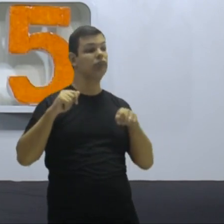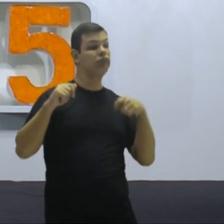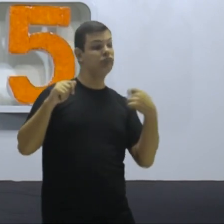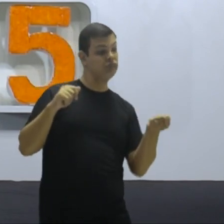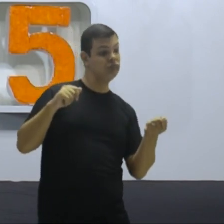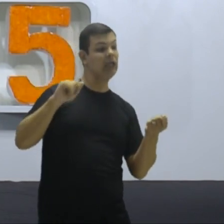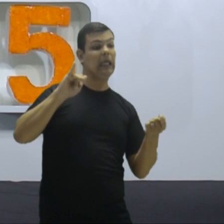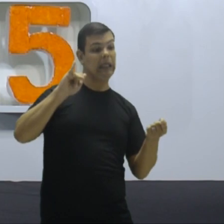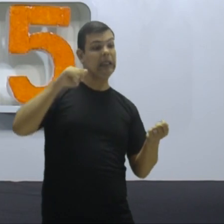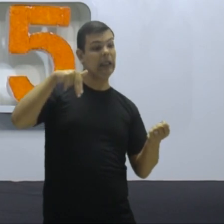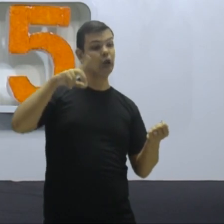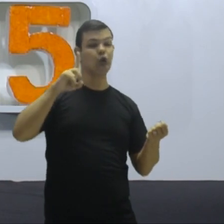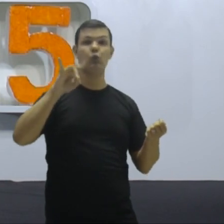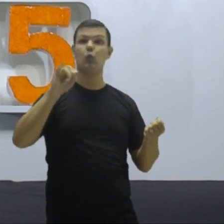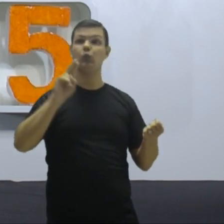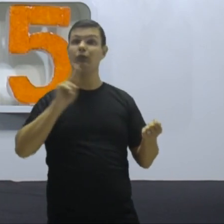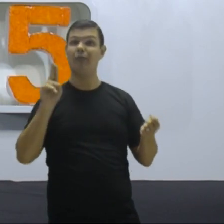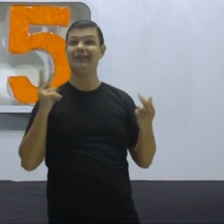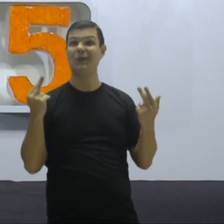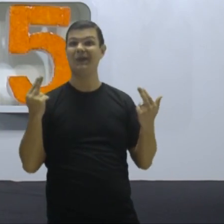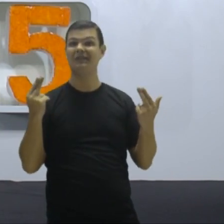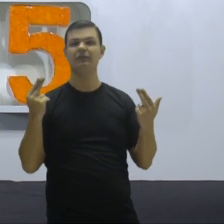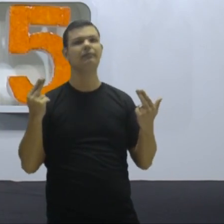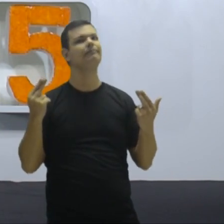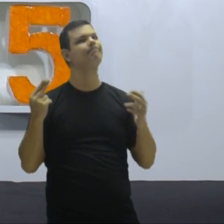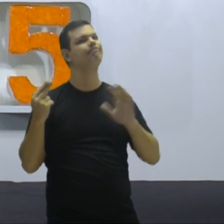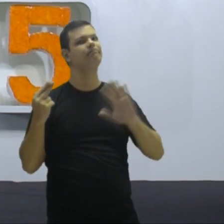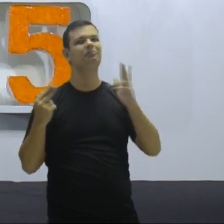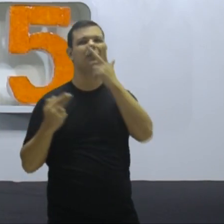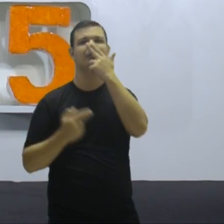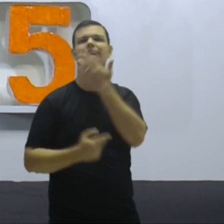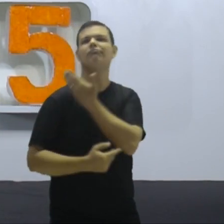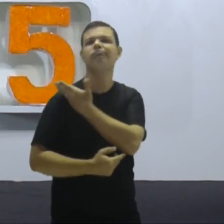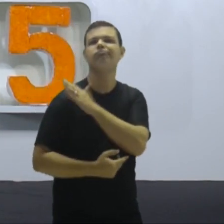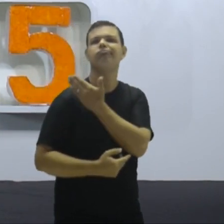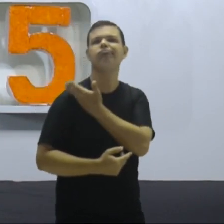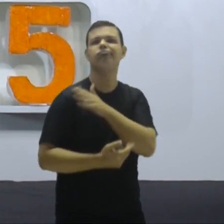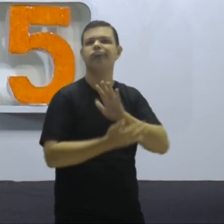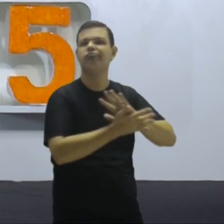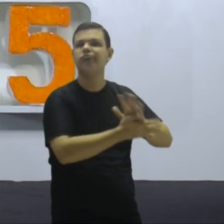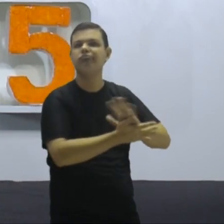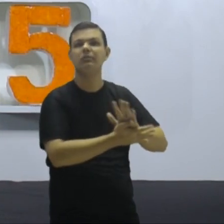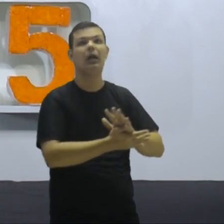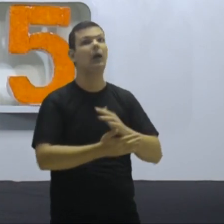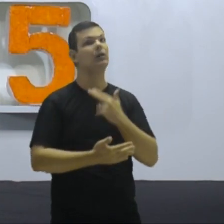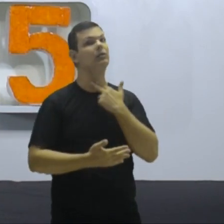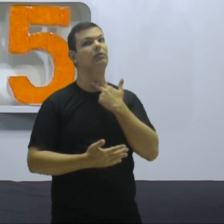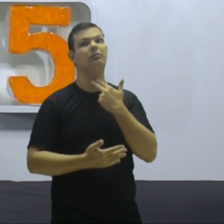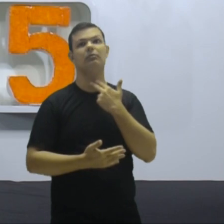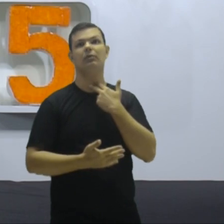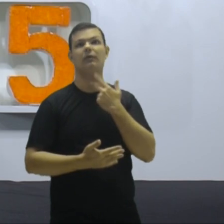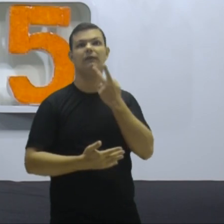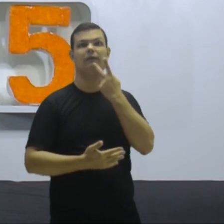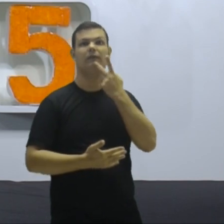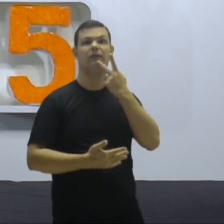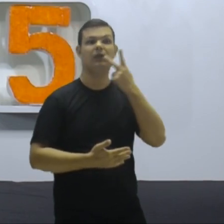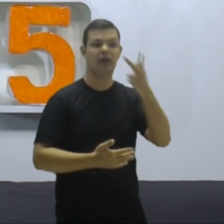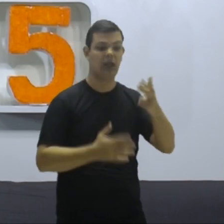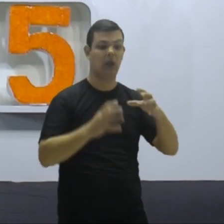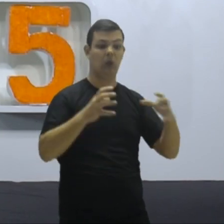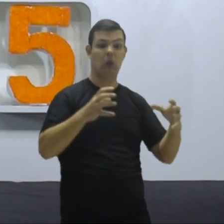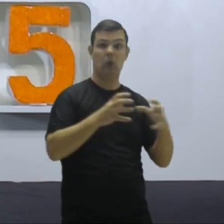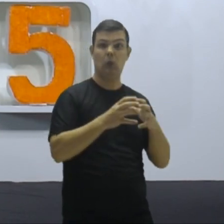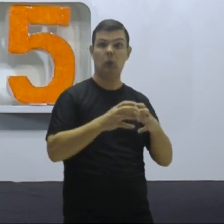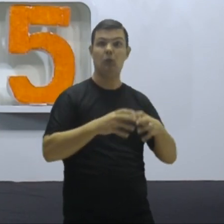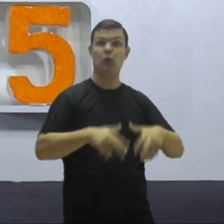índio. Mas esse é um termo pejorativo que você não pode utilizar ao se retratar uma etnia